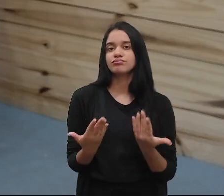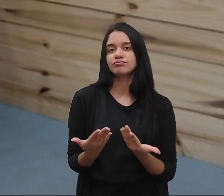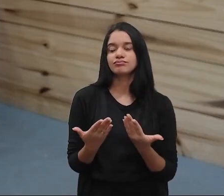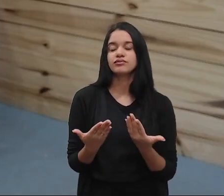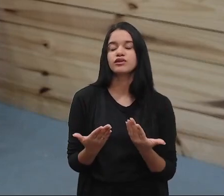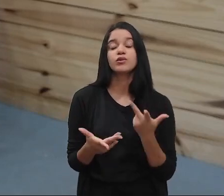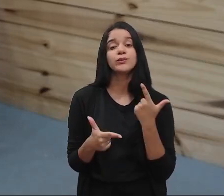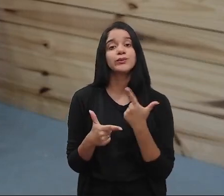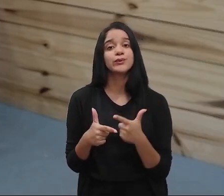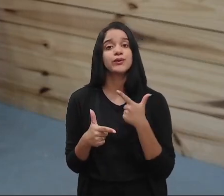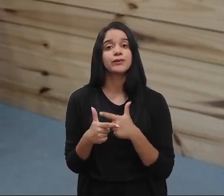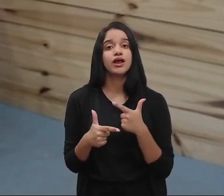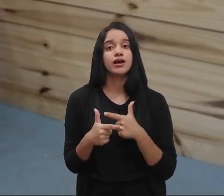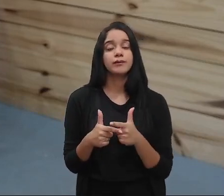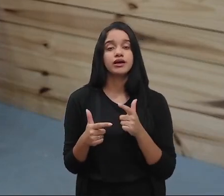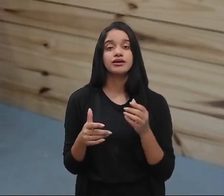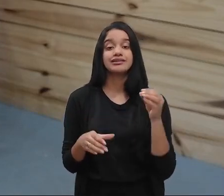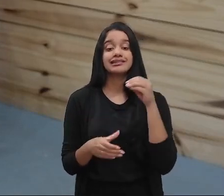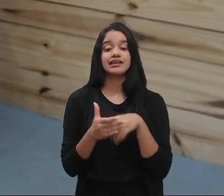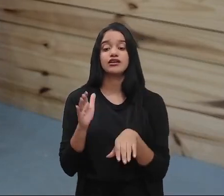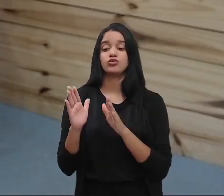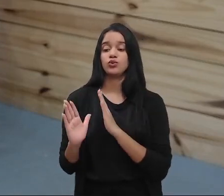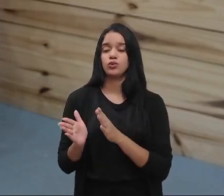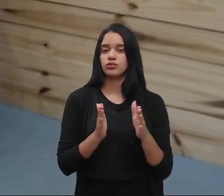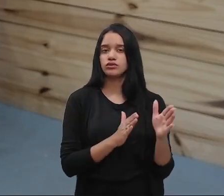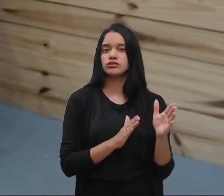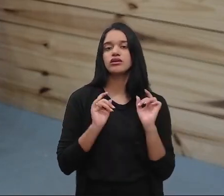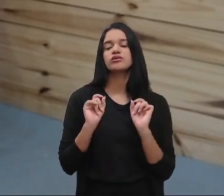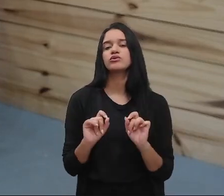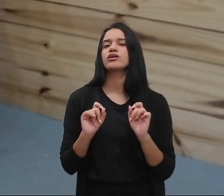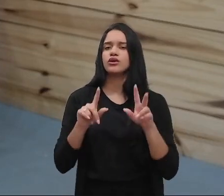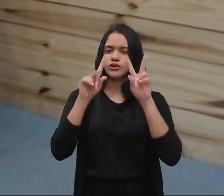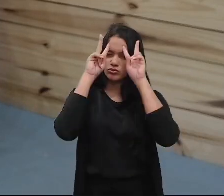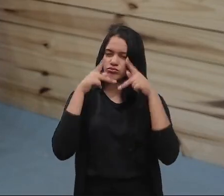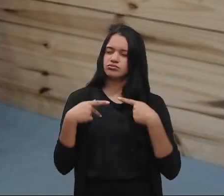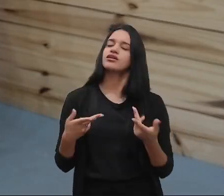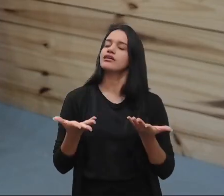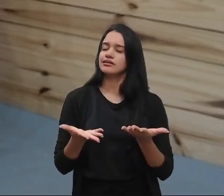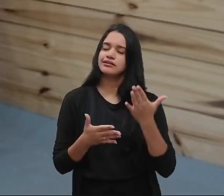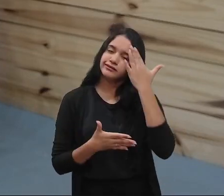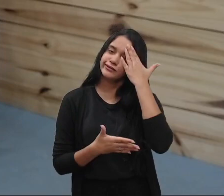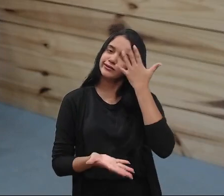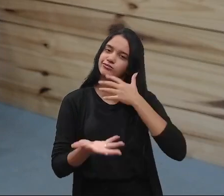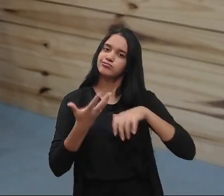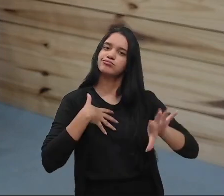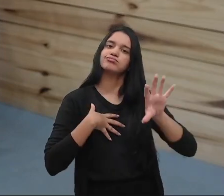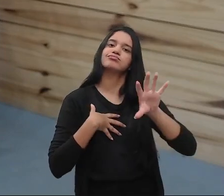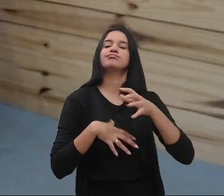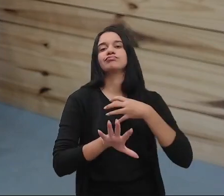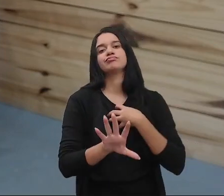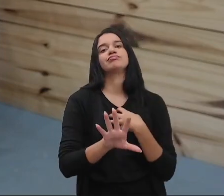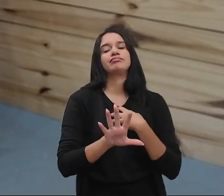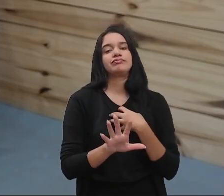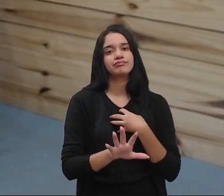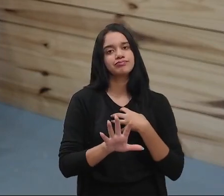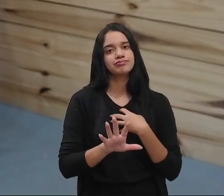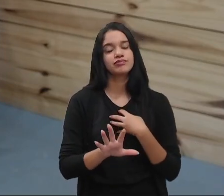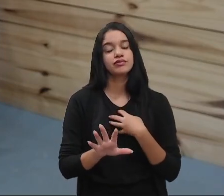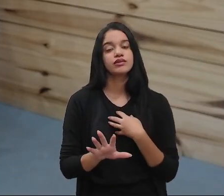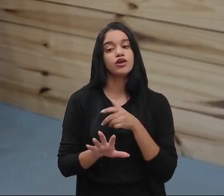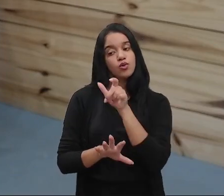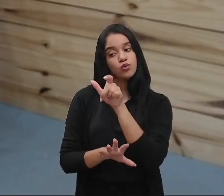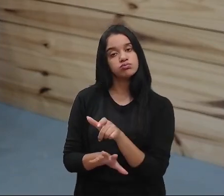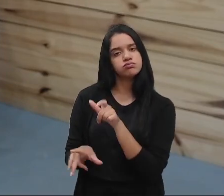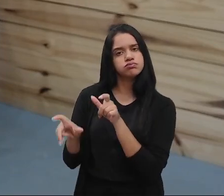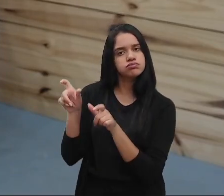o problema dentro do processo é justamente a gente humanizar e entender o lado do outro. Porque um dia você foi candidato e hoje você